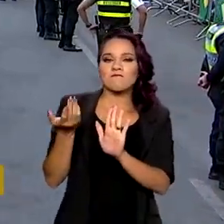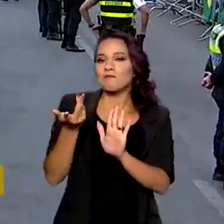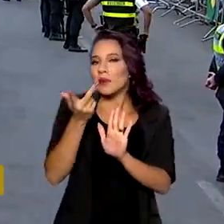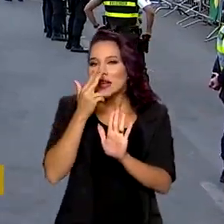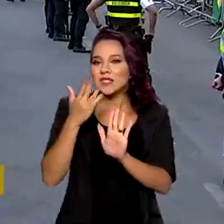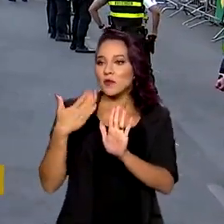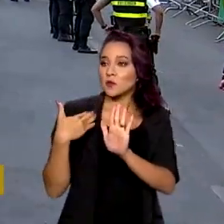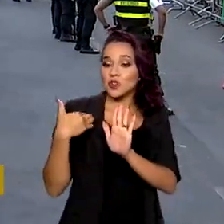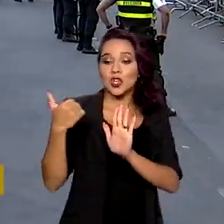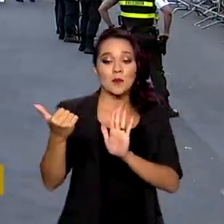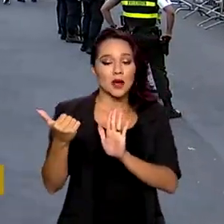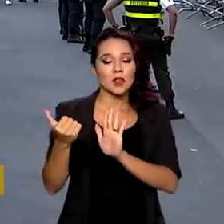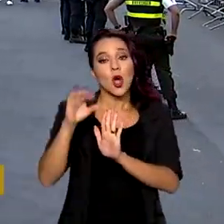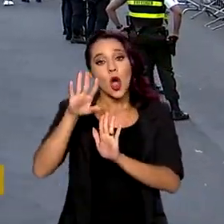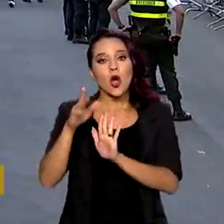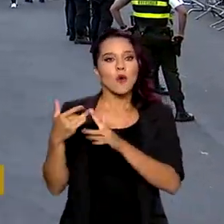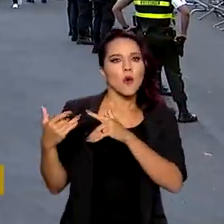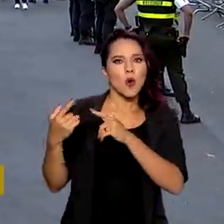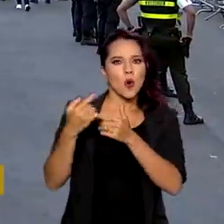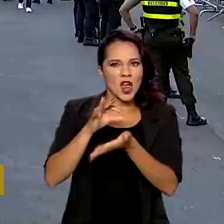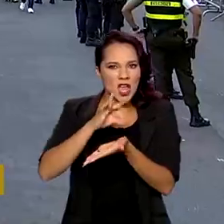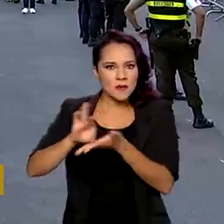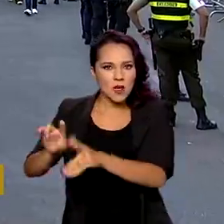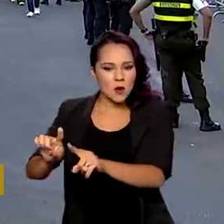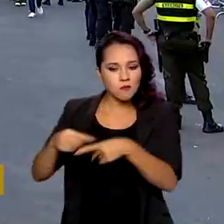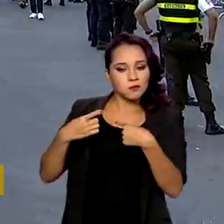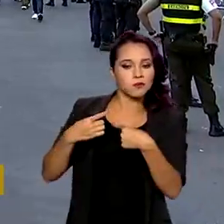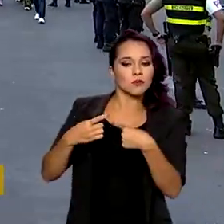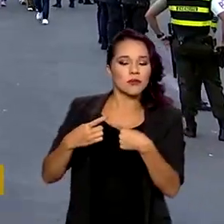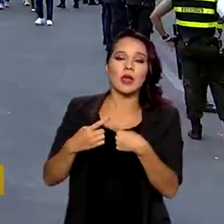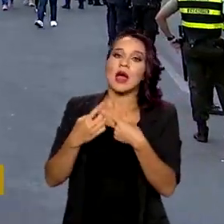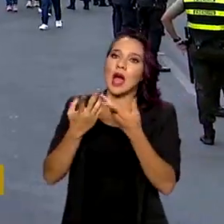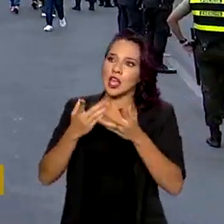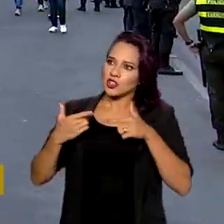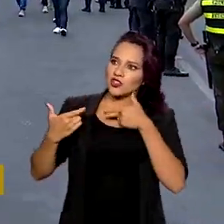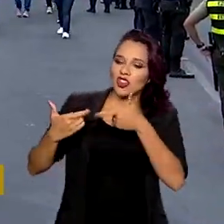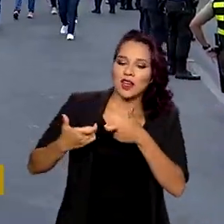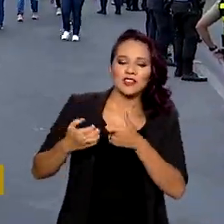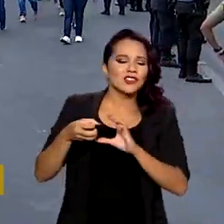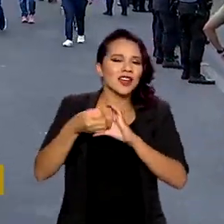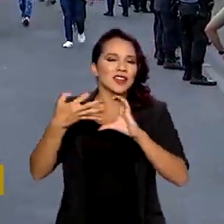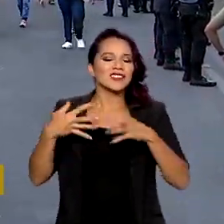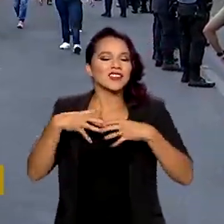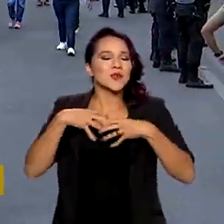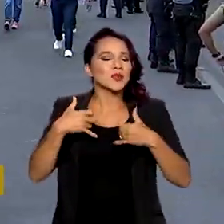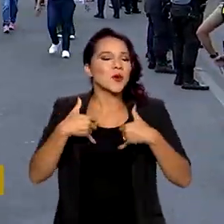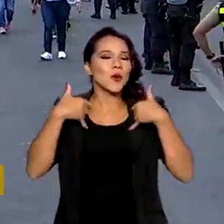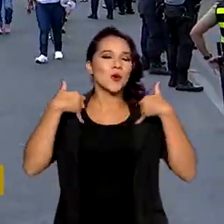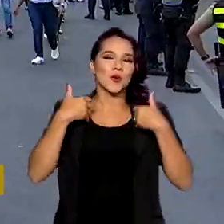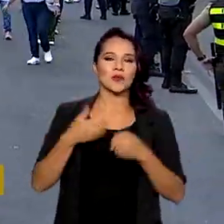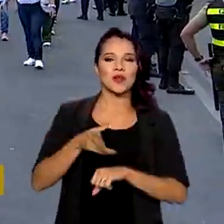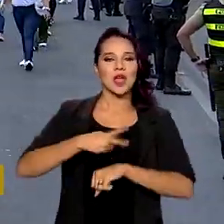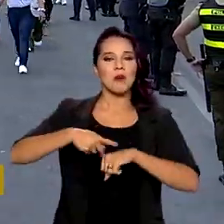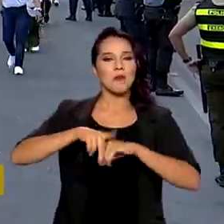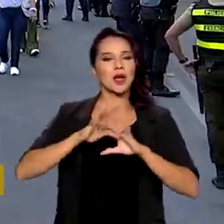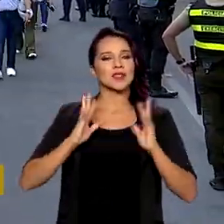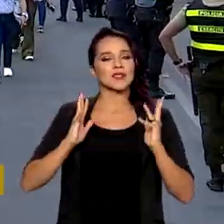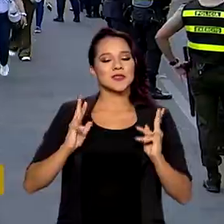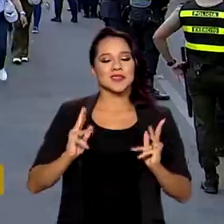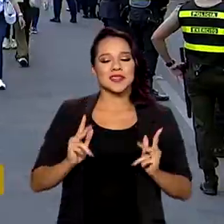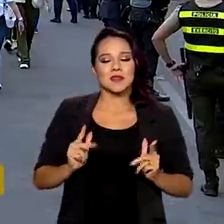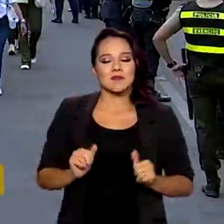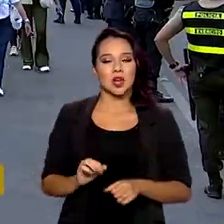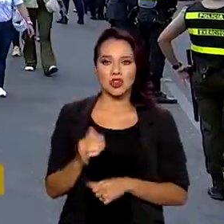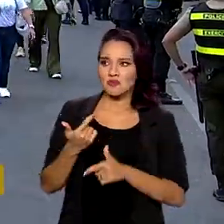forma, aviltados pelo inimigo. Então, então, nós temos essa característica, que é um orgulho, né? Uma nação ímpar, não